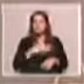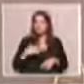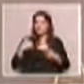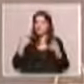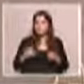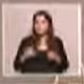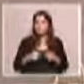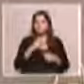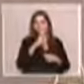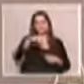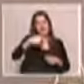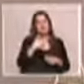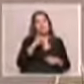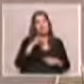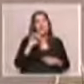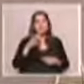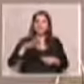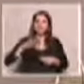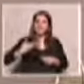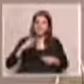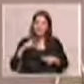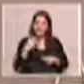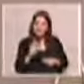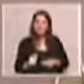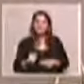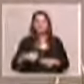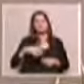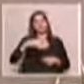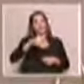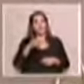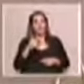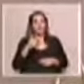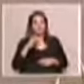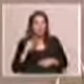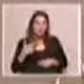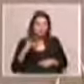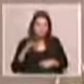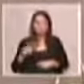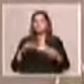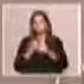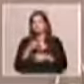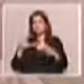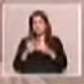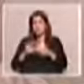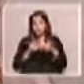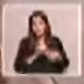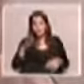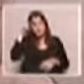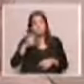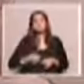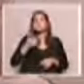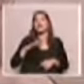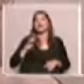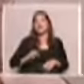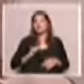Os antioxidantes, os bióticos, os probióticos, os prebióticos, isto ligado aos laticínios, nomeadamente ao queijo.